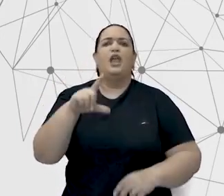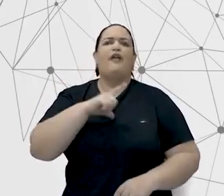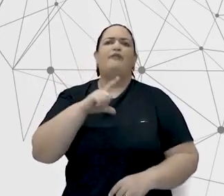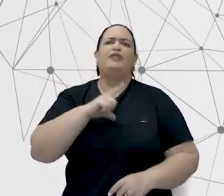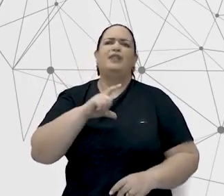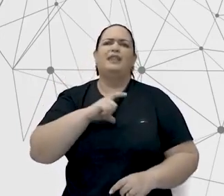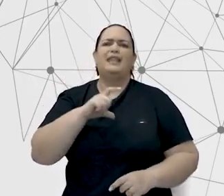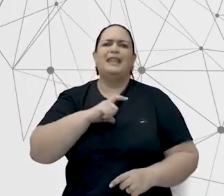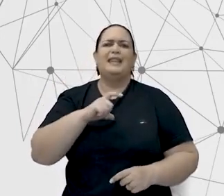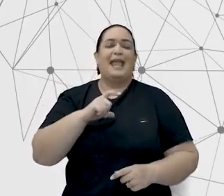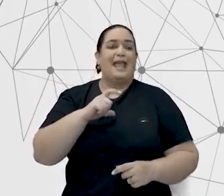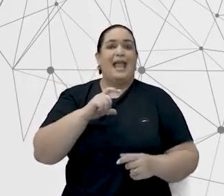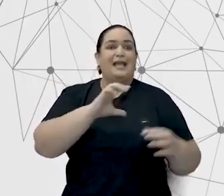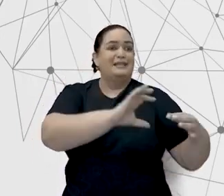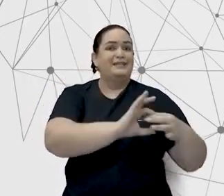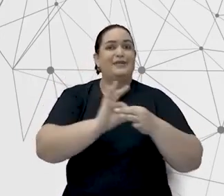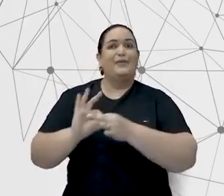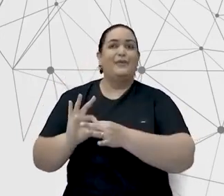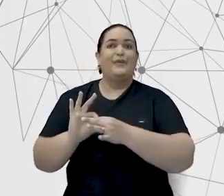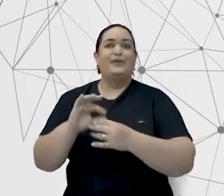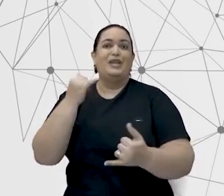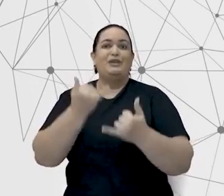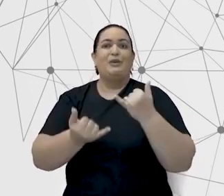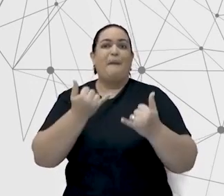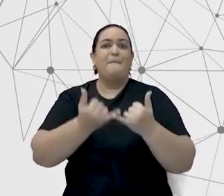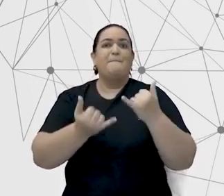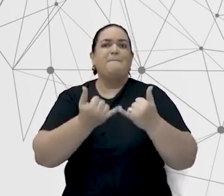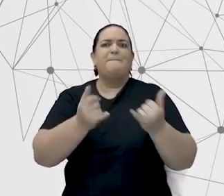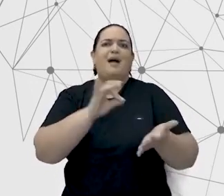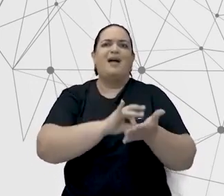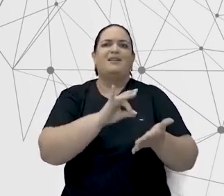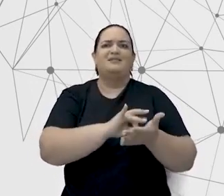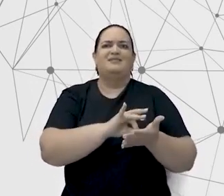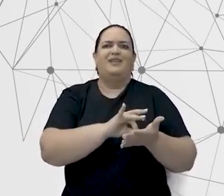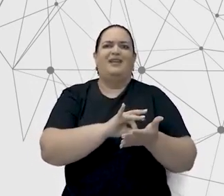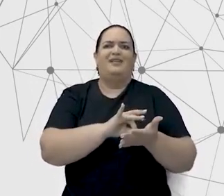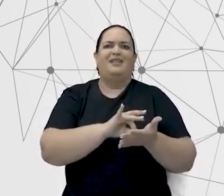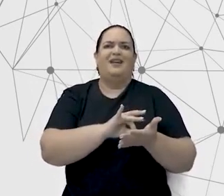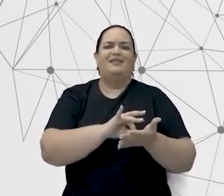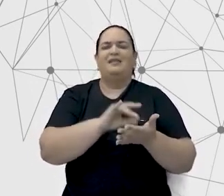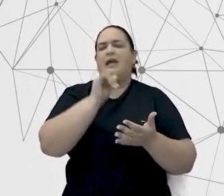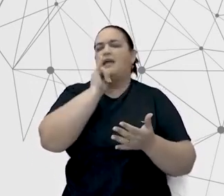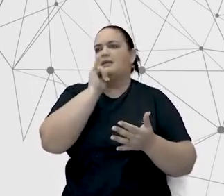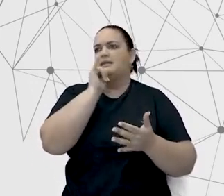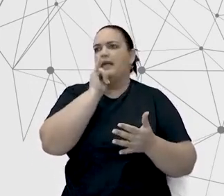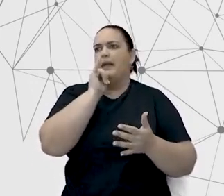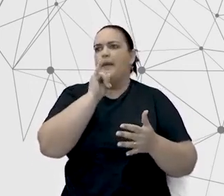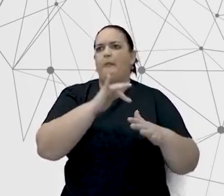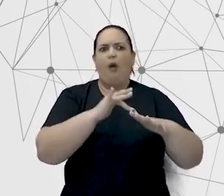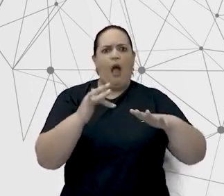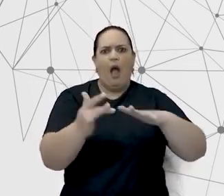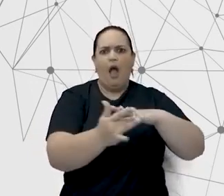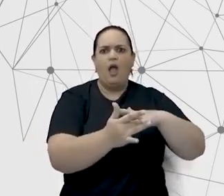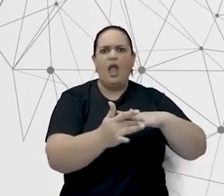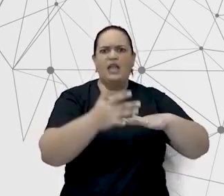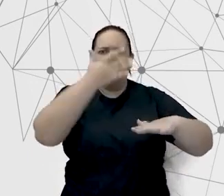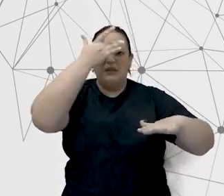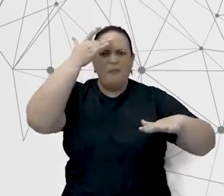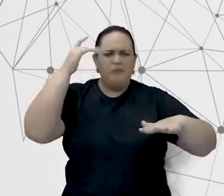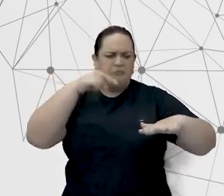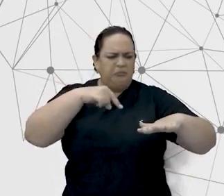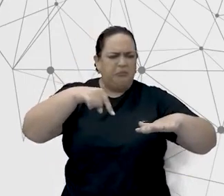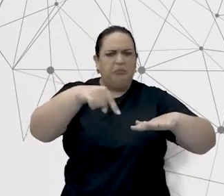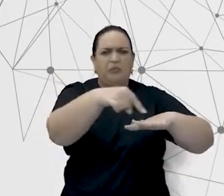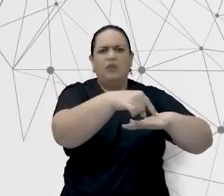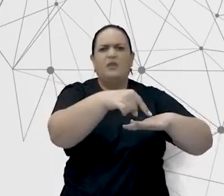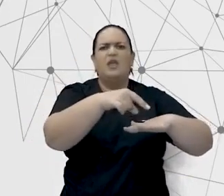pós-verdade. Pós-verdade é uma rede de usuários que acredita mais uns nos outros do que num